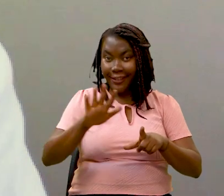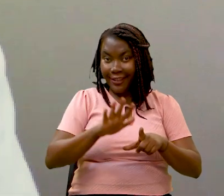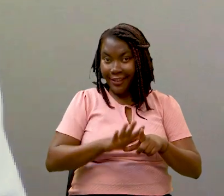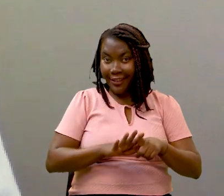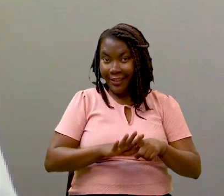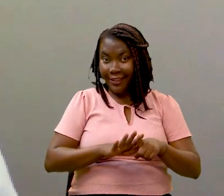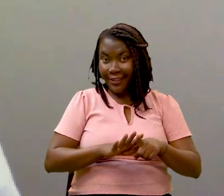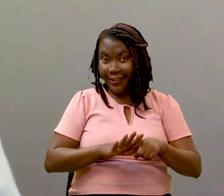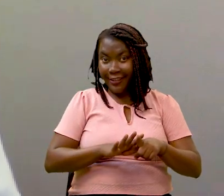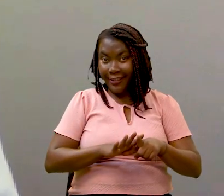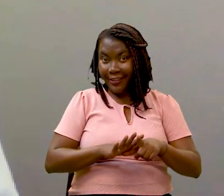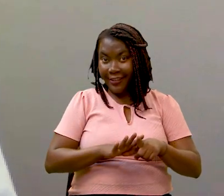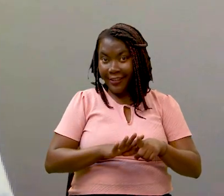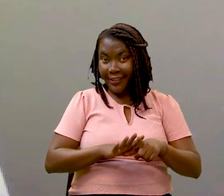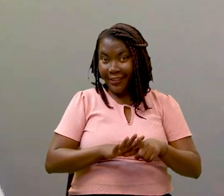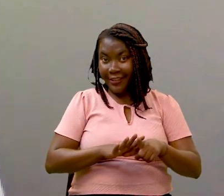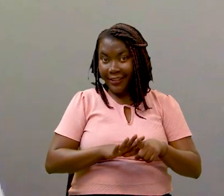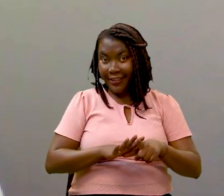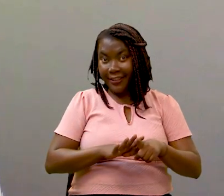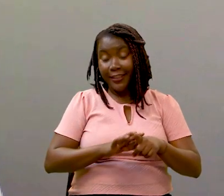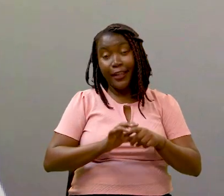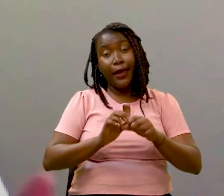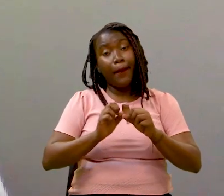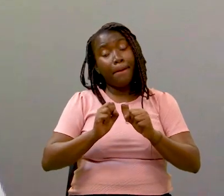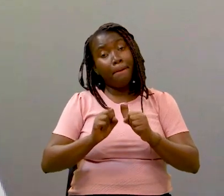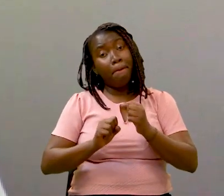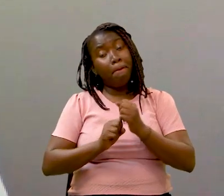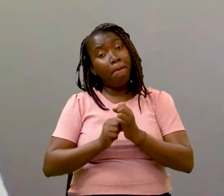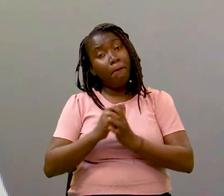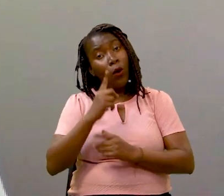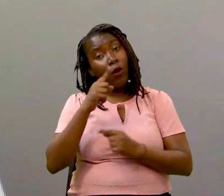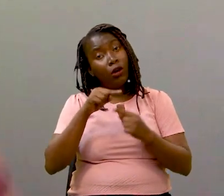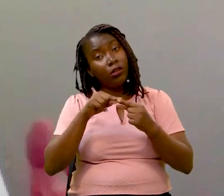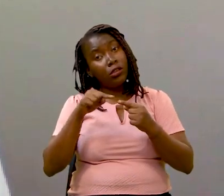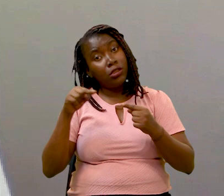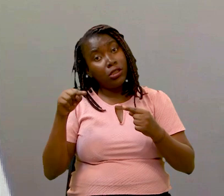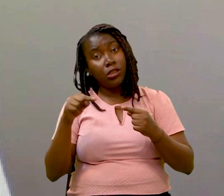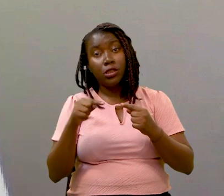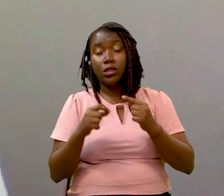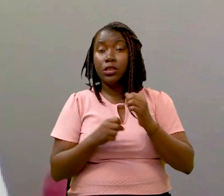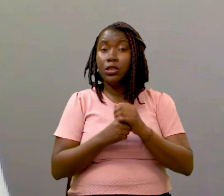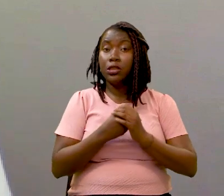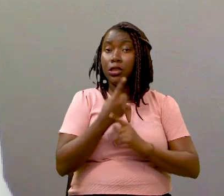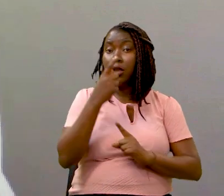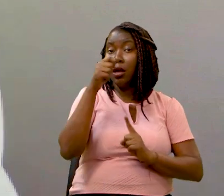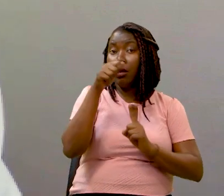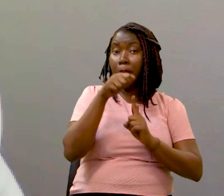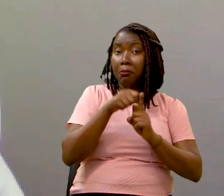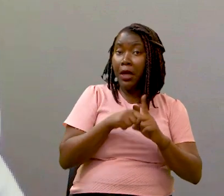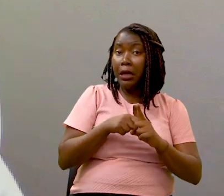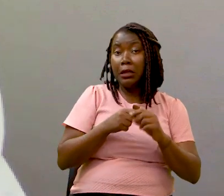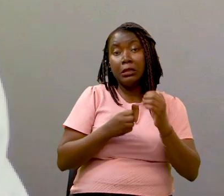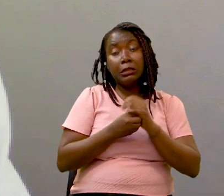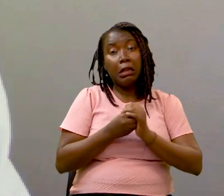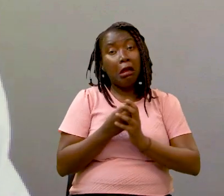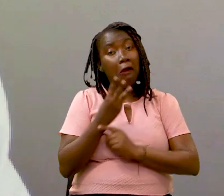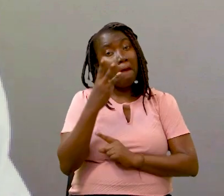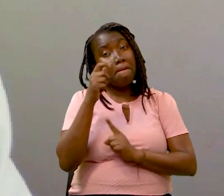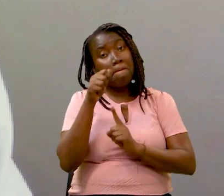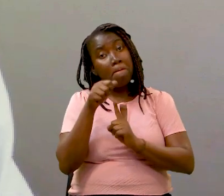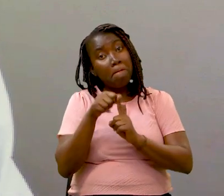Não é? Pode ser uma vez por semana, pode ser uma vez por mês, pode ser 2 a 3 vezes por